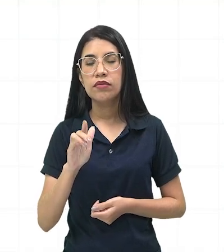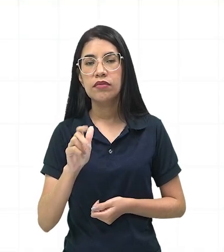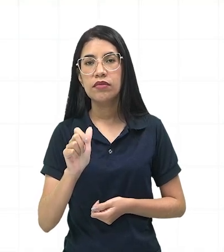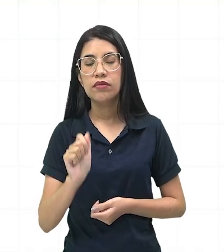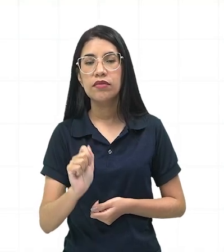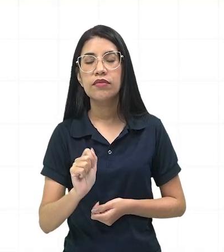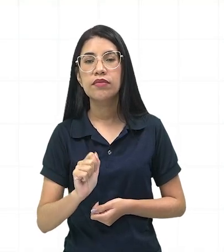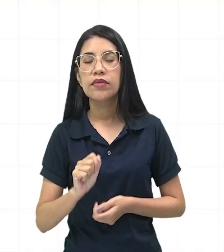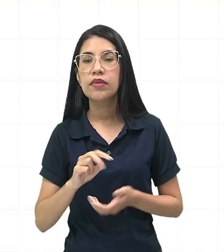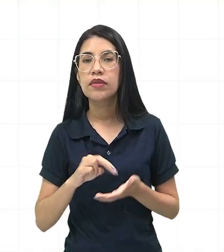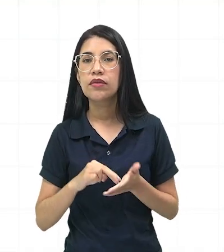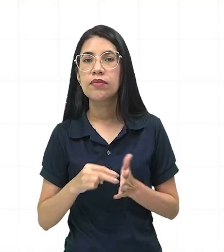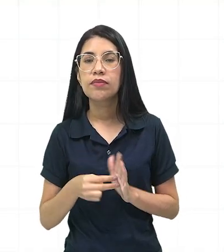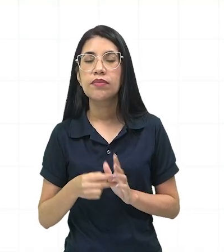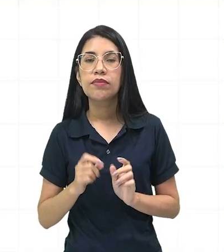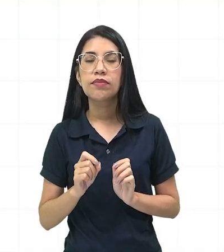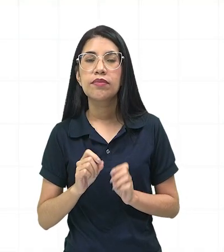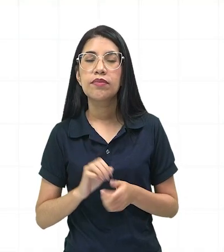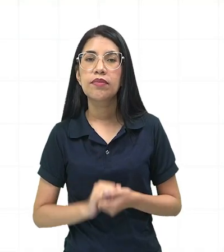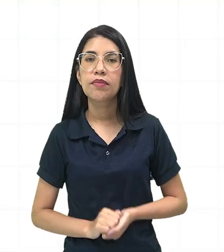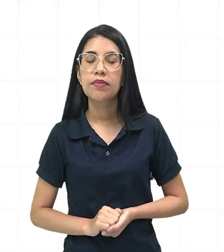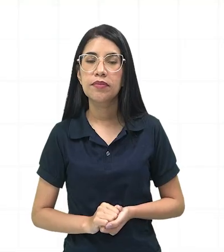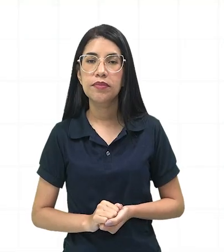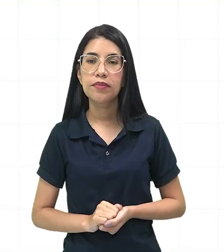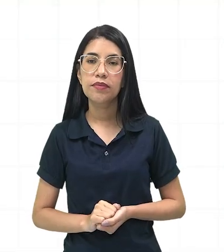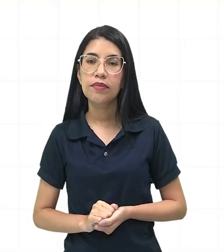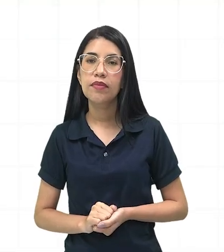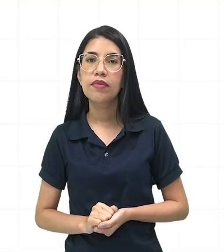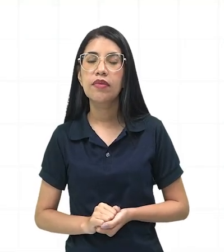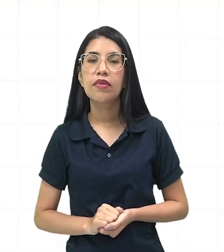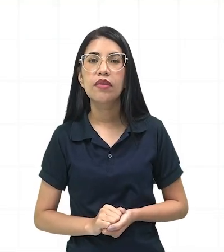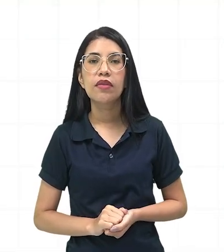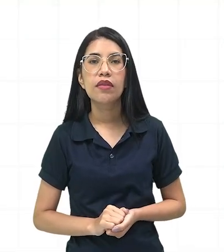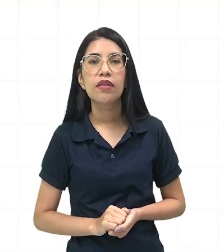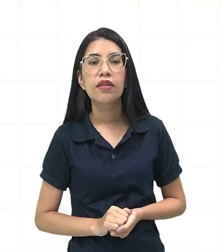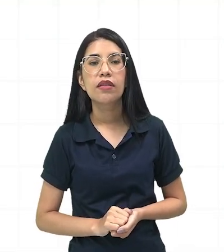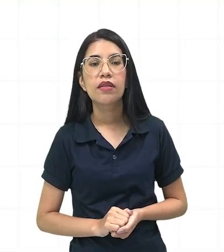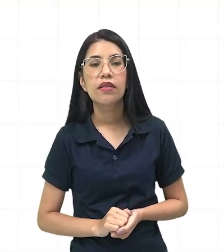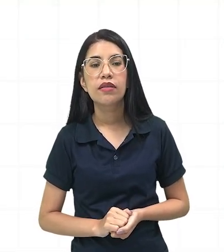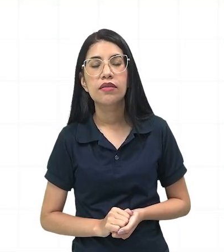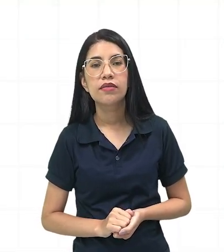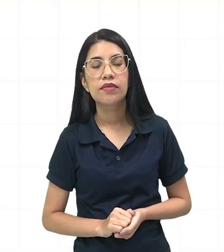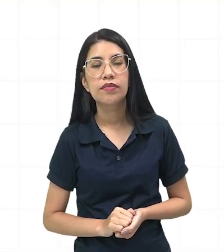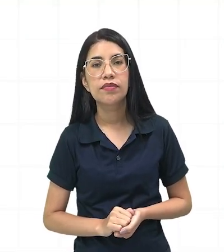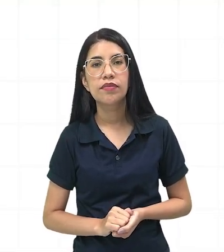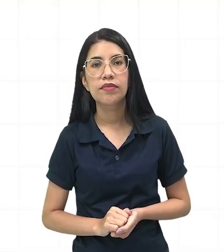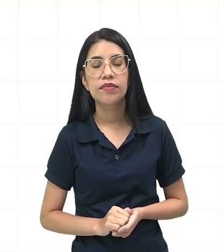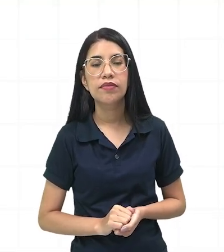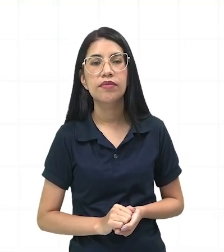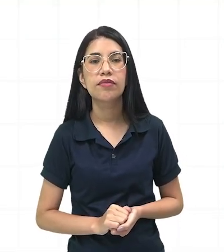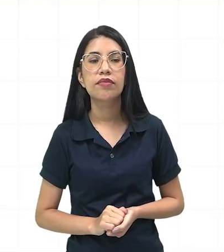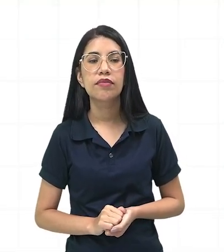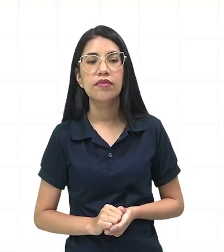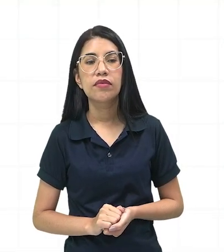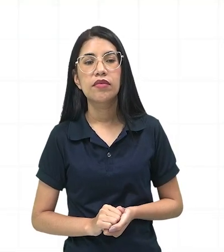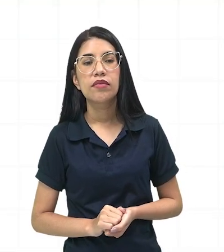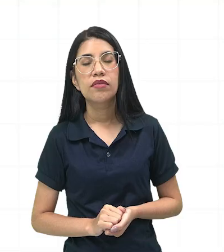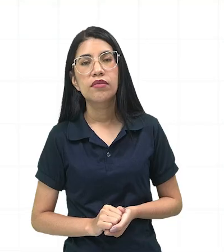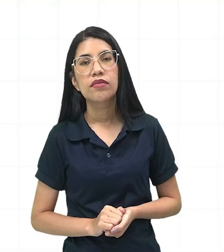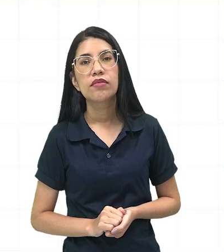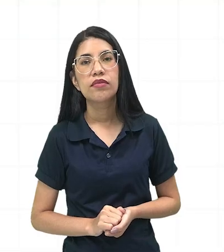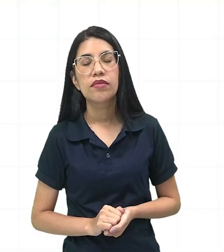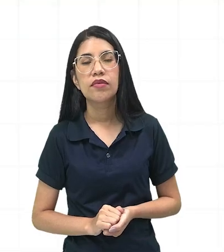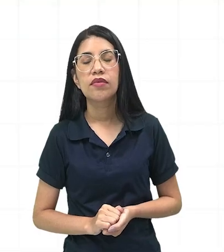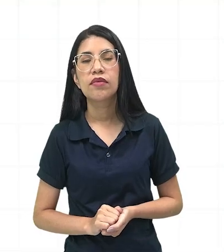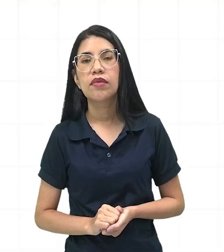E aqui, quando nós pensamos em escatologia, nós entendemos que